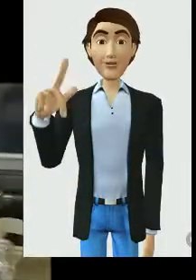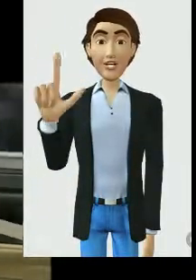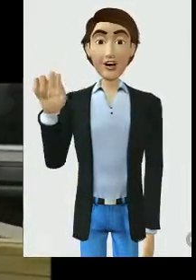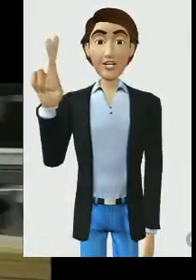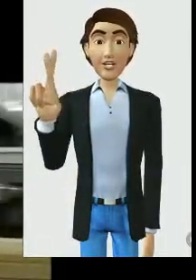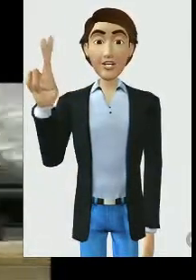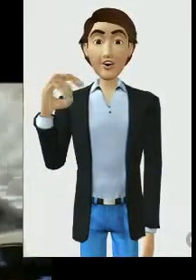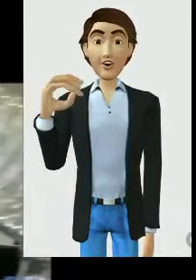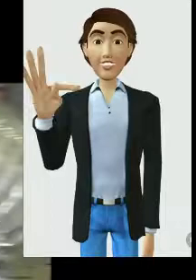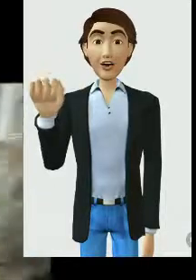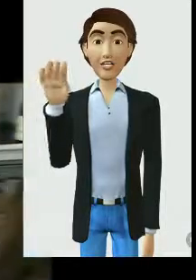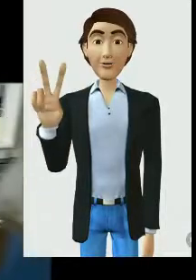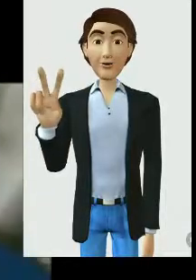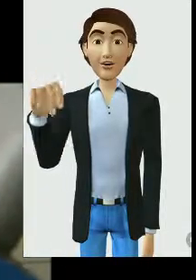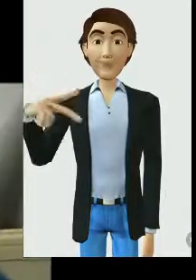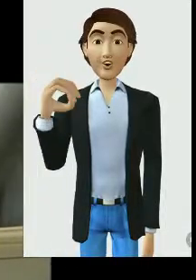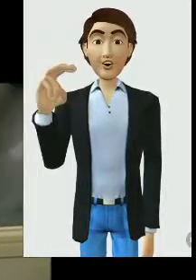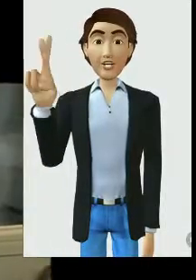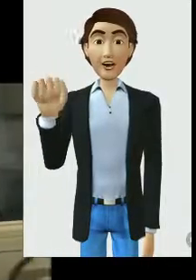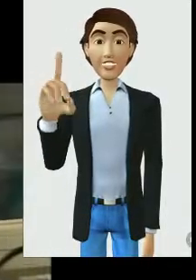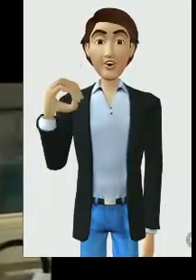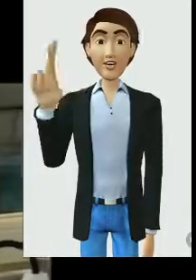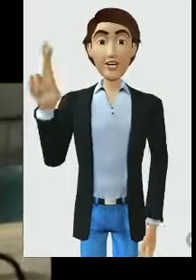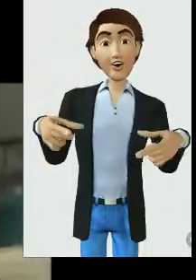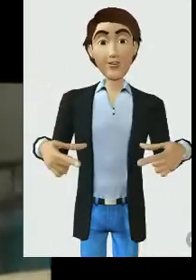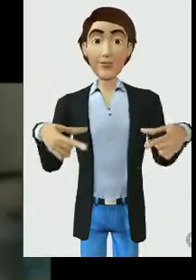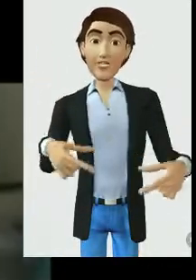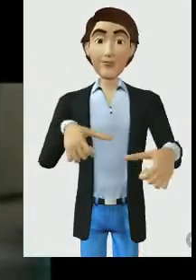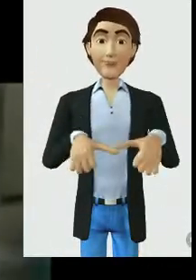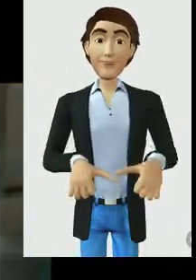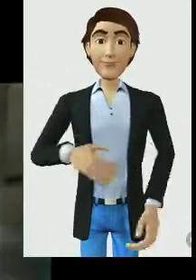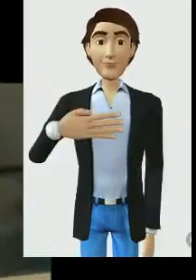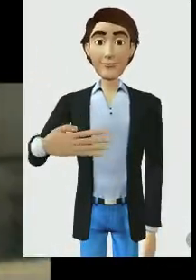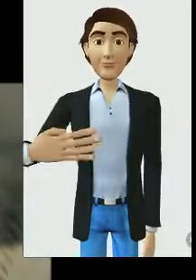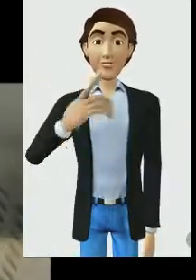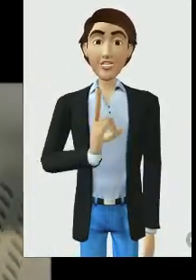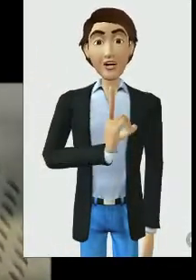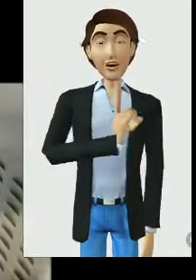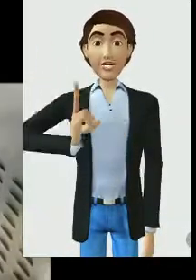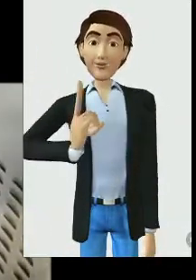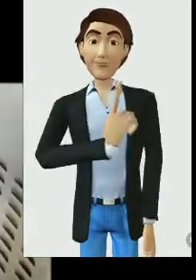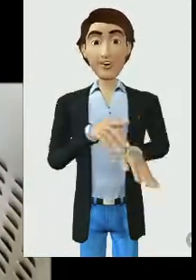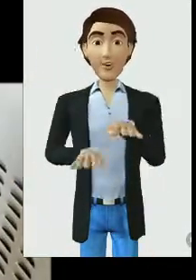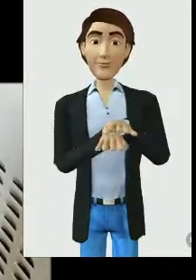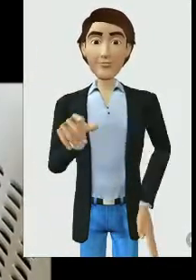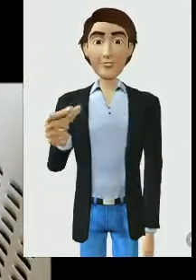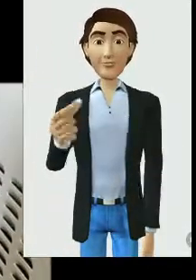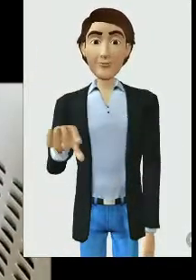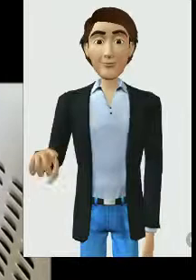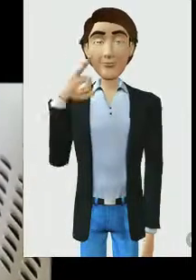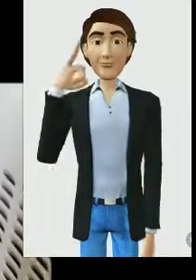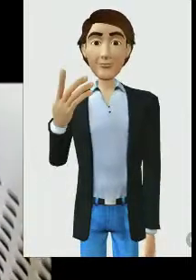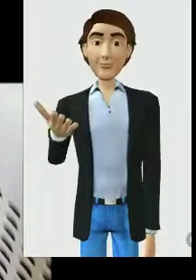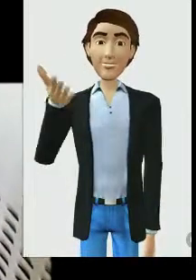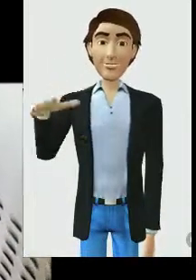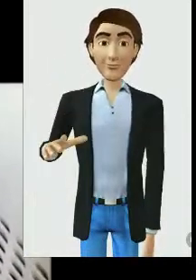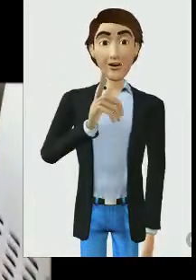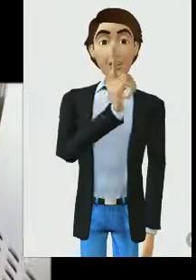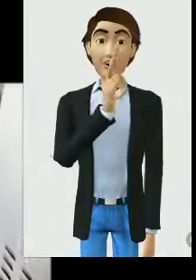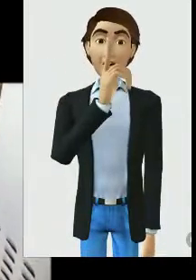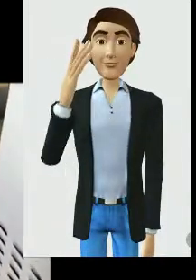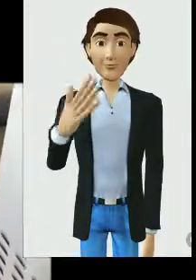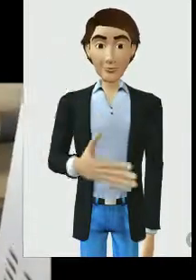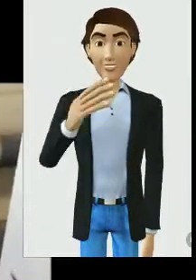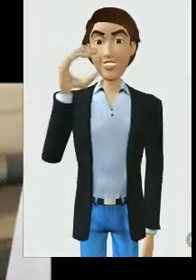O balão é acoplado ao rotaevaporador, onde fica girando sob um volume de água aquecido a uma temperatura